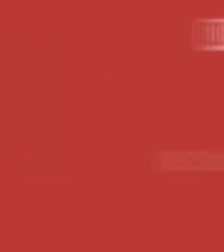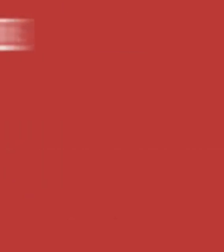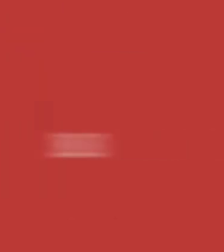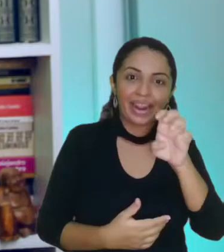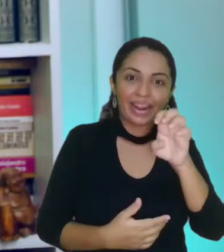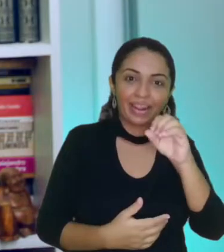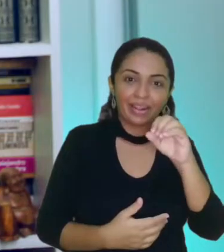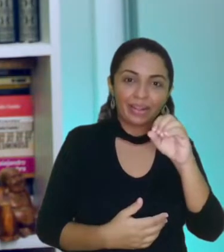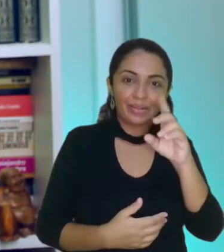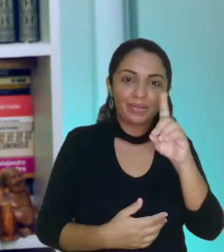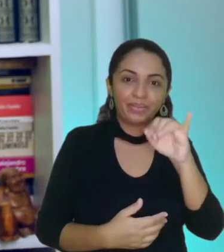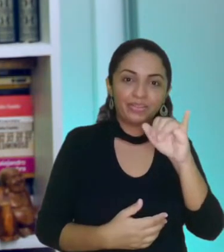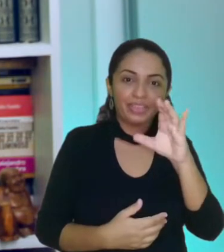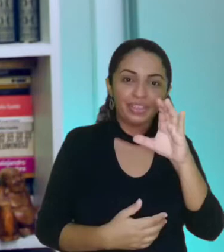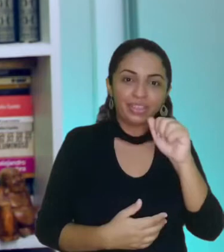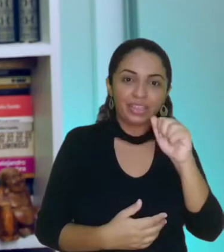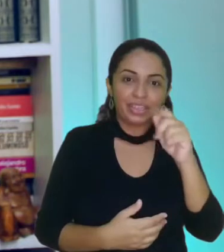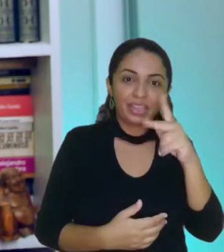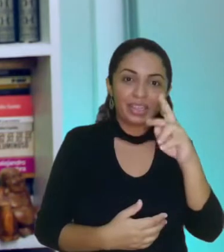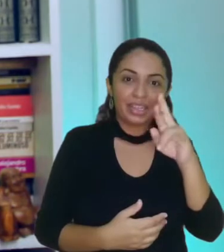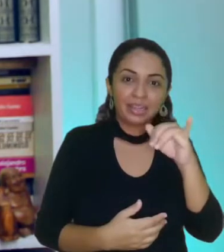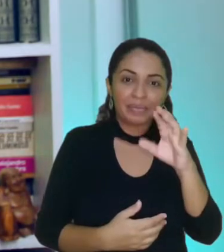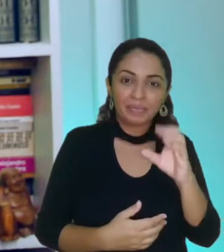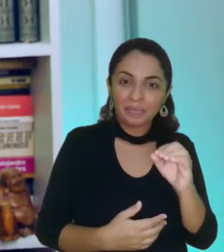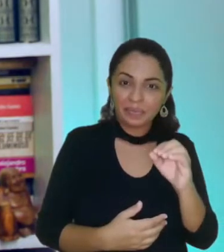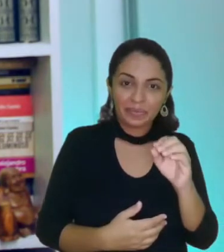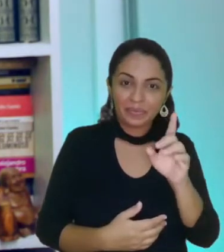Esqueci o nome do diretor, o diretor horrível, eu não gosto do filme dele.